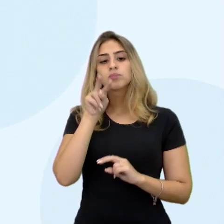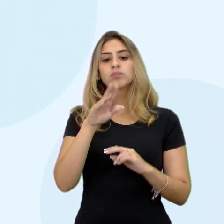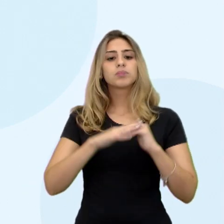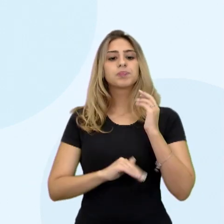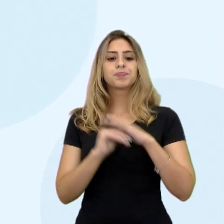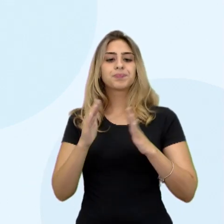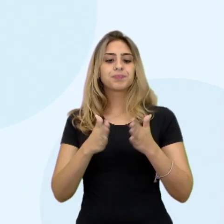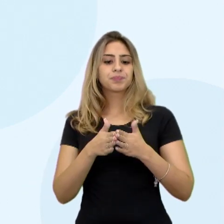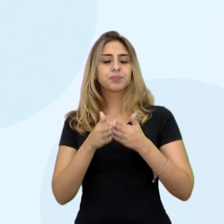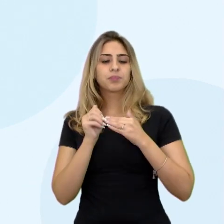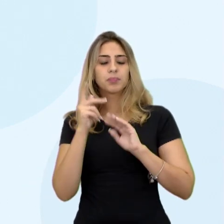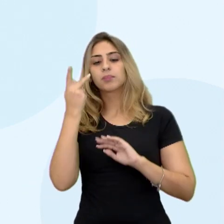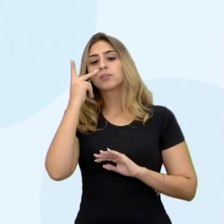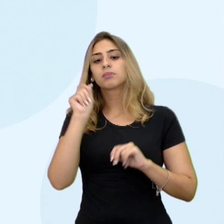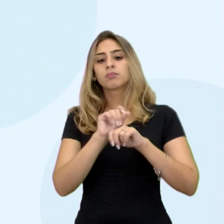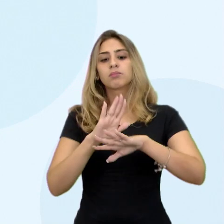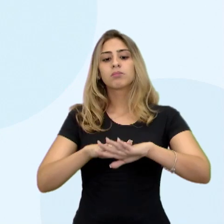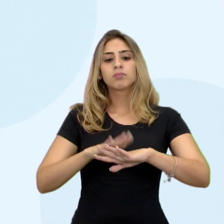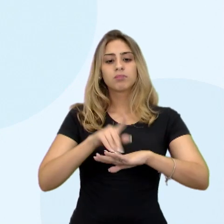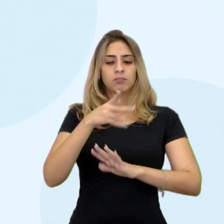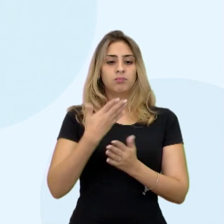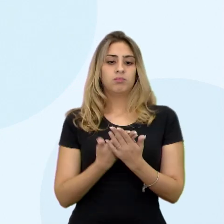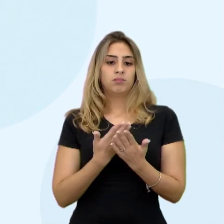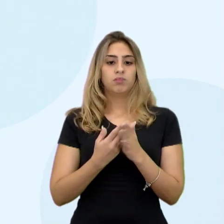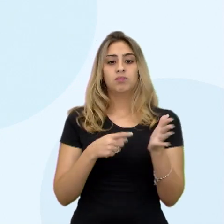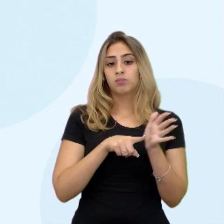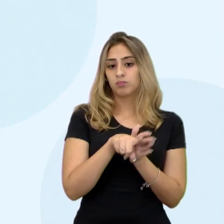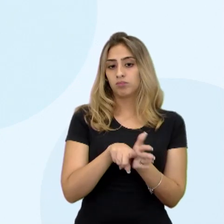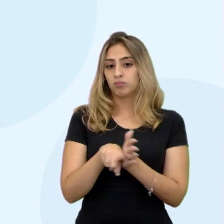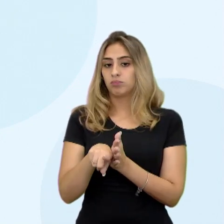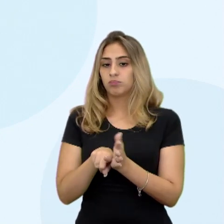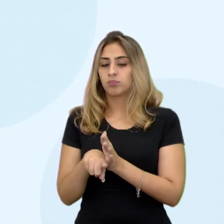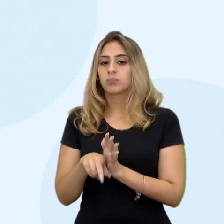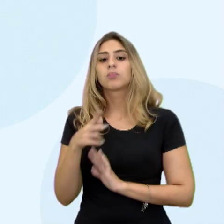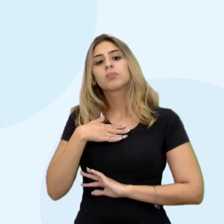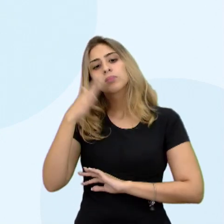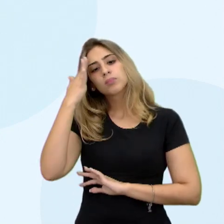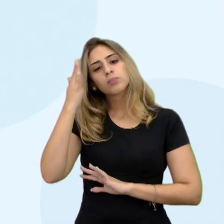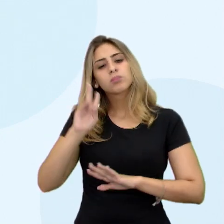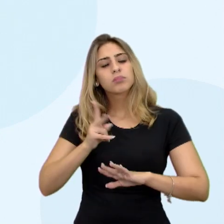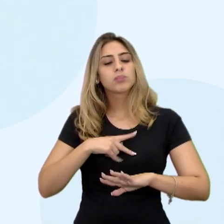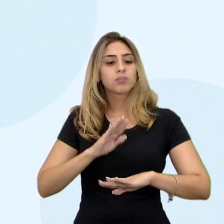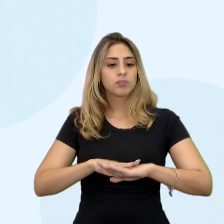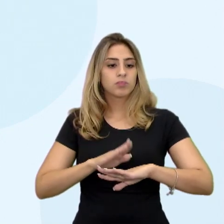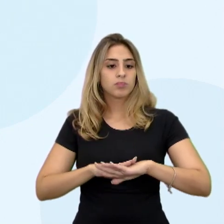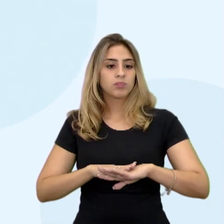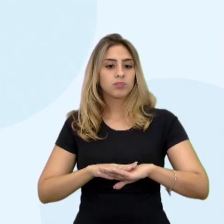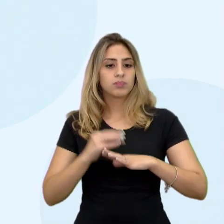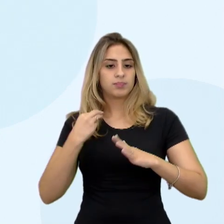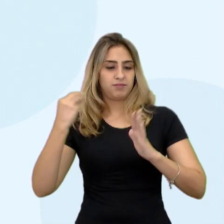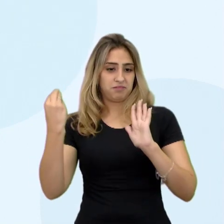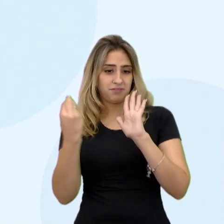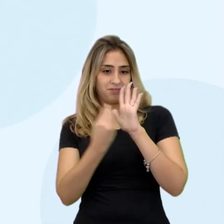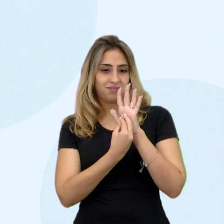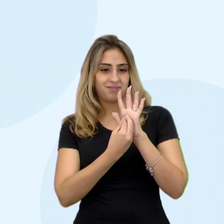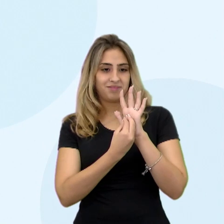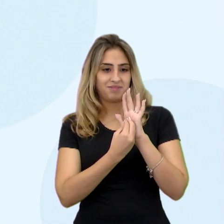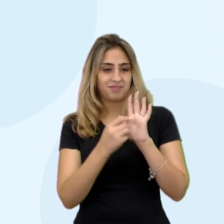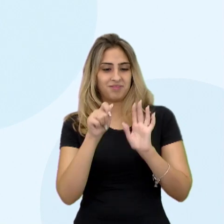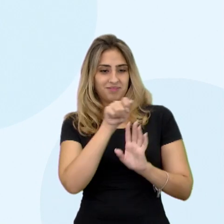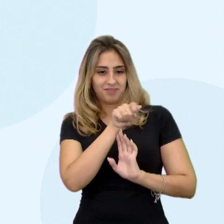está pedindo para que seja feita nessa aula. Investigação, ó. Eu sempre faço isso, ao invés de colocar